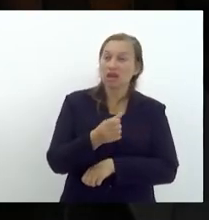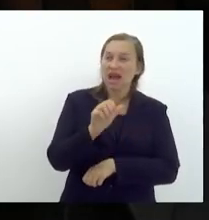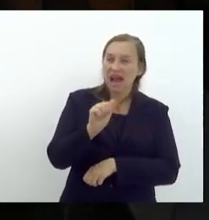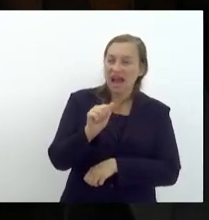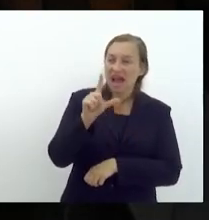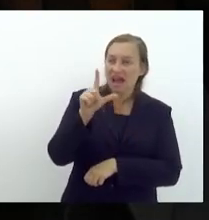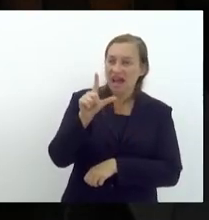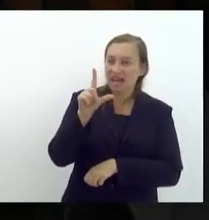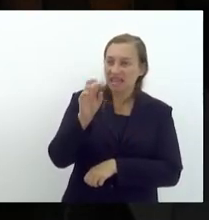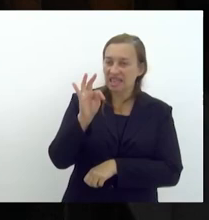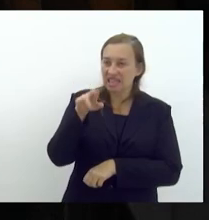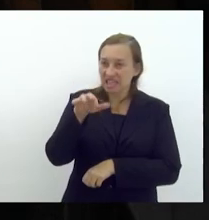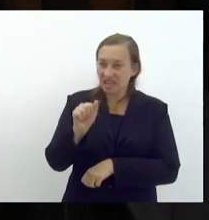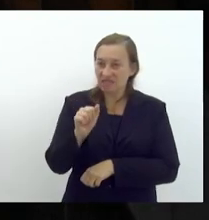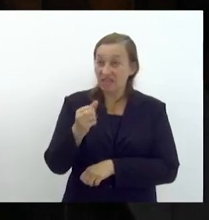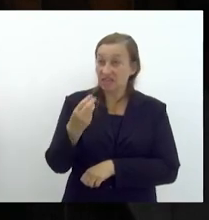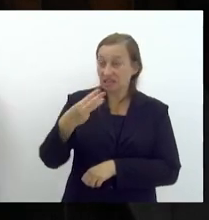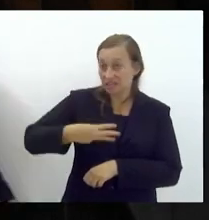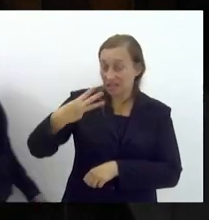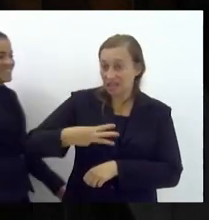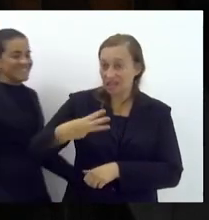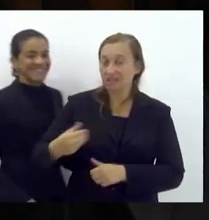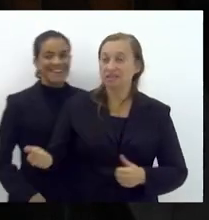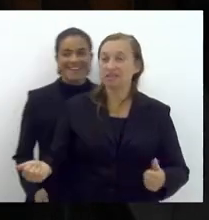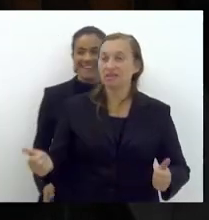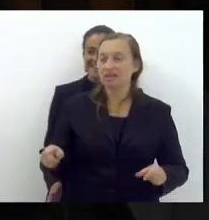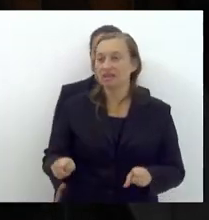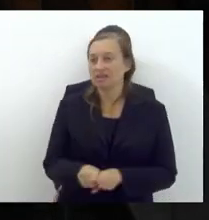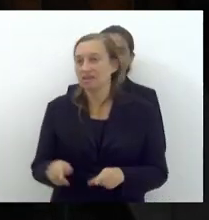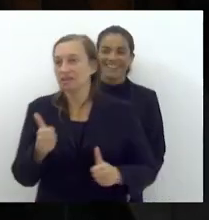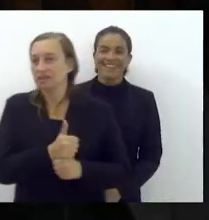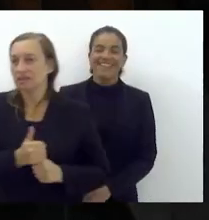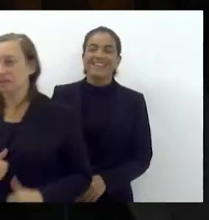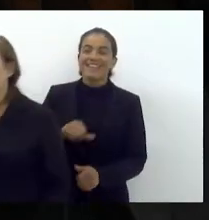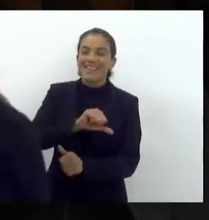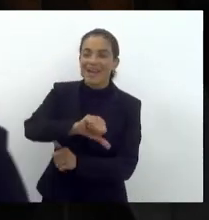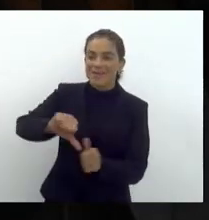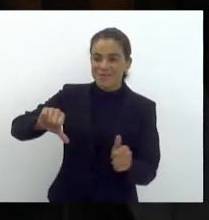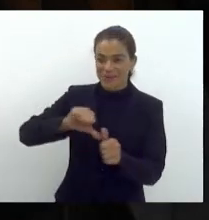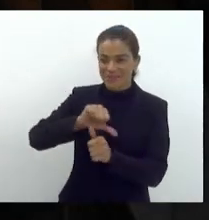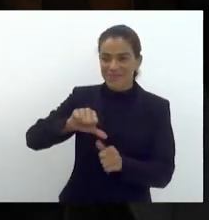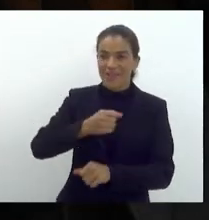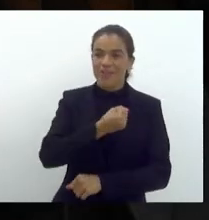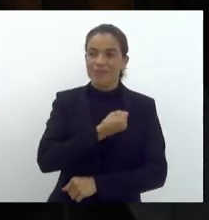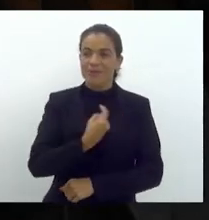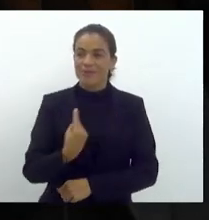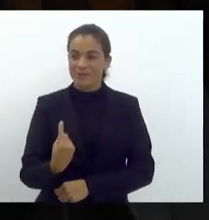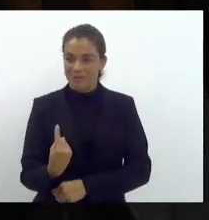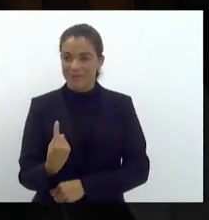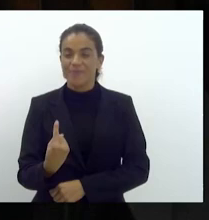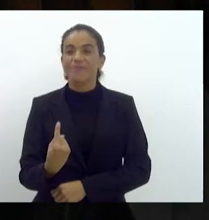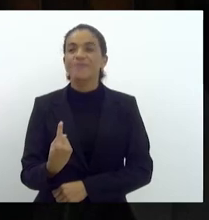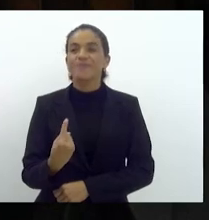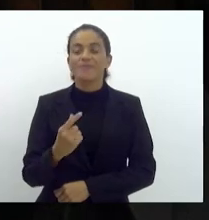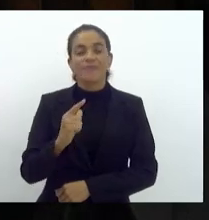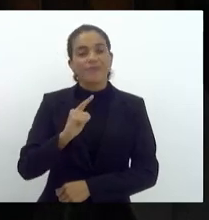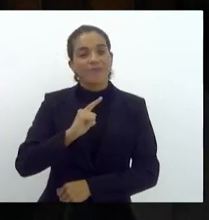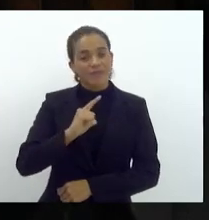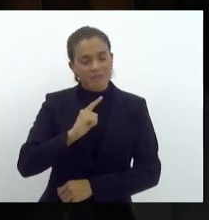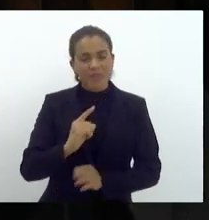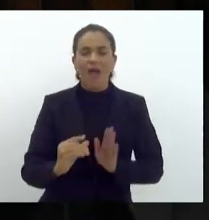3 e o destaque dá modificativa número 1 tá